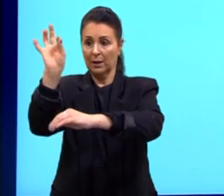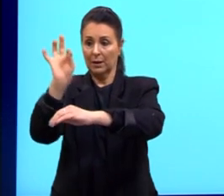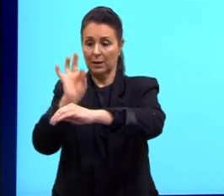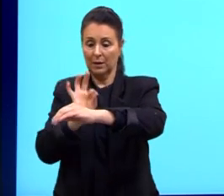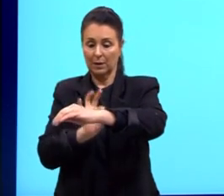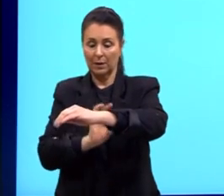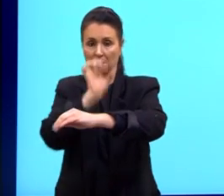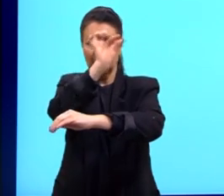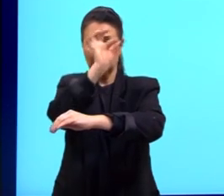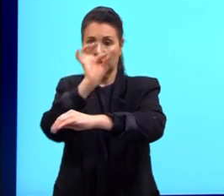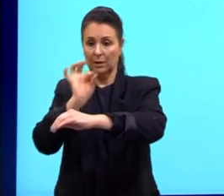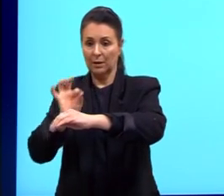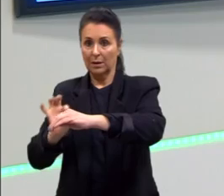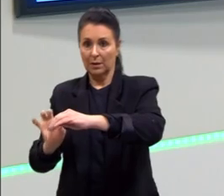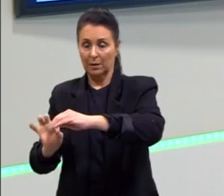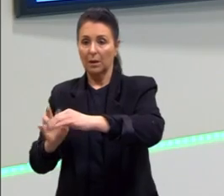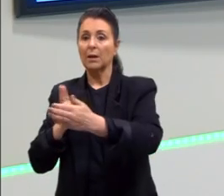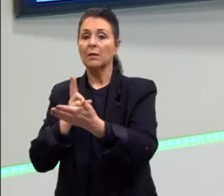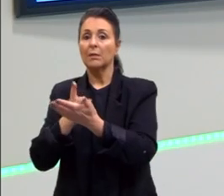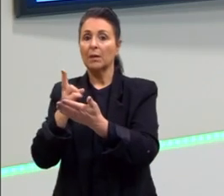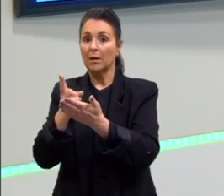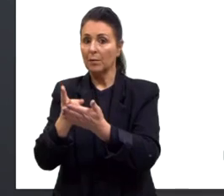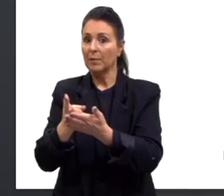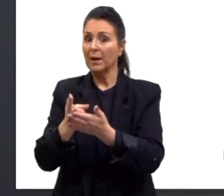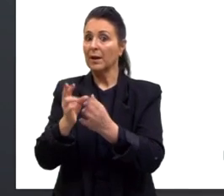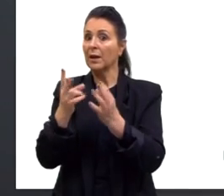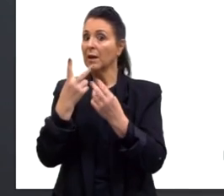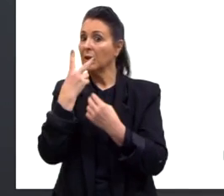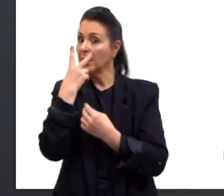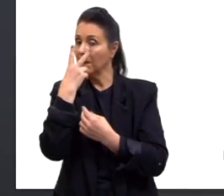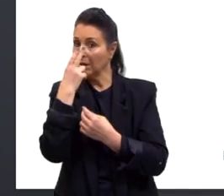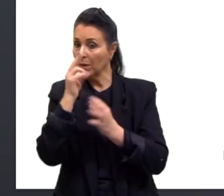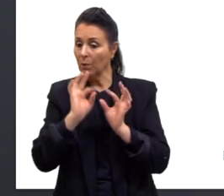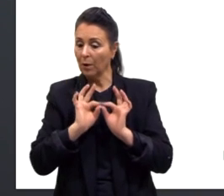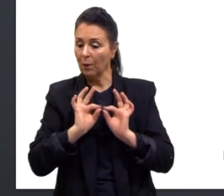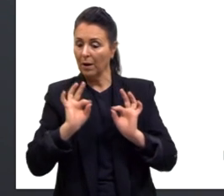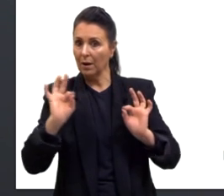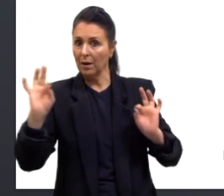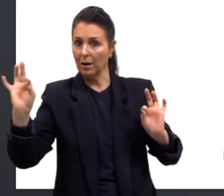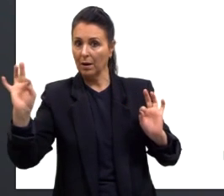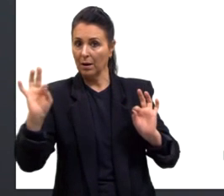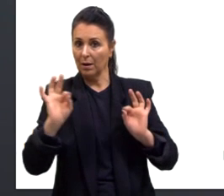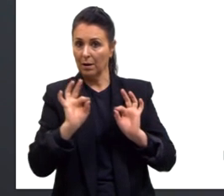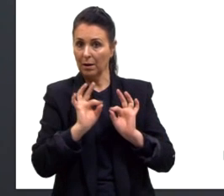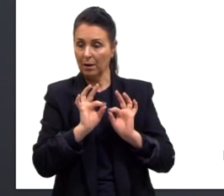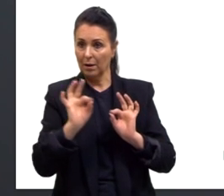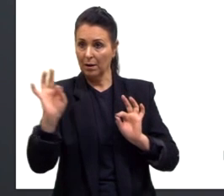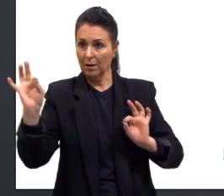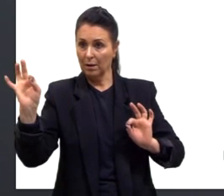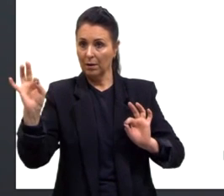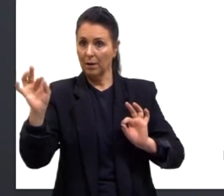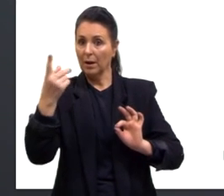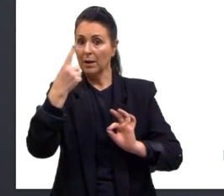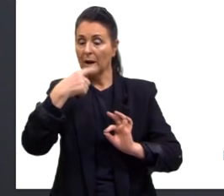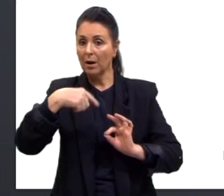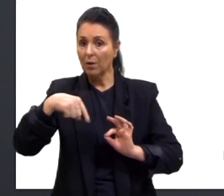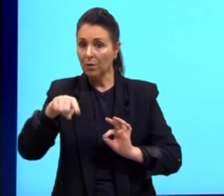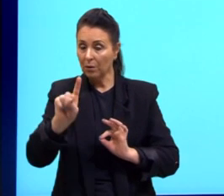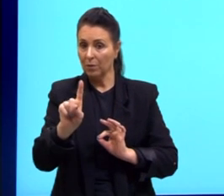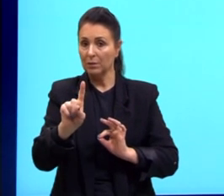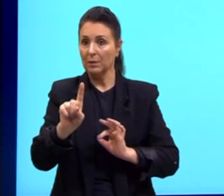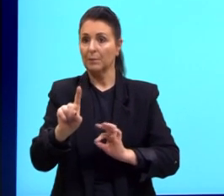os segmentos sempre que possuem a mesma reta tá aqui nós temos a nossa outra razão